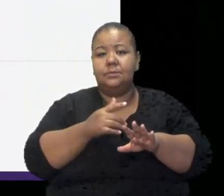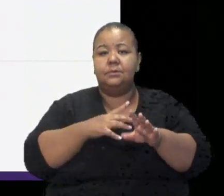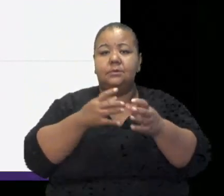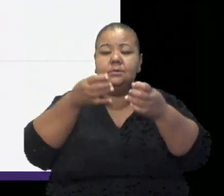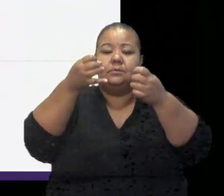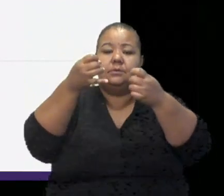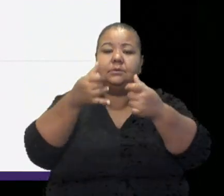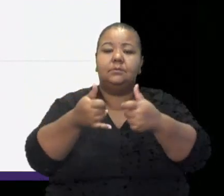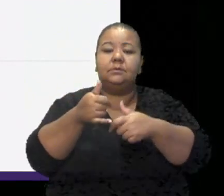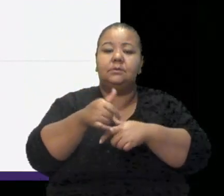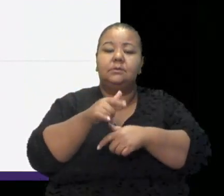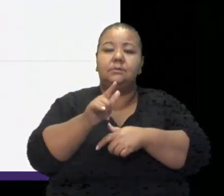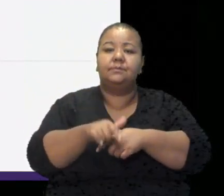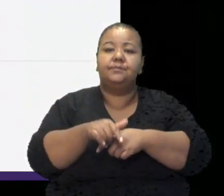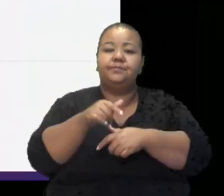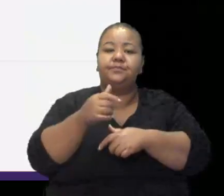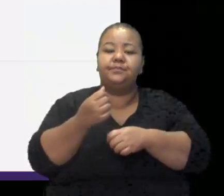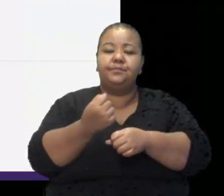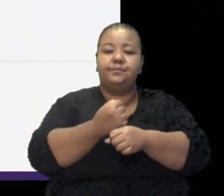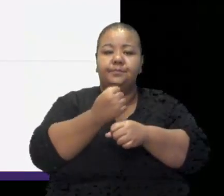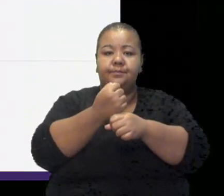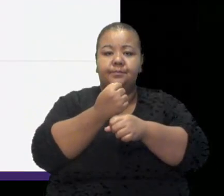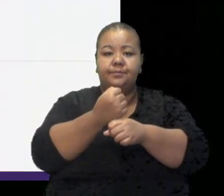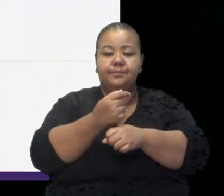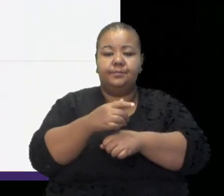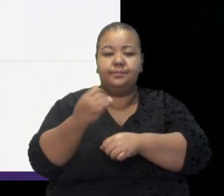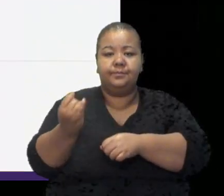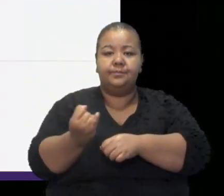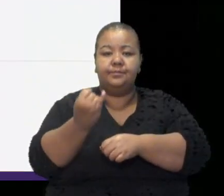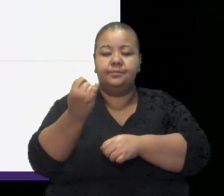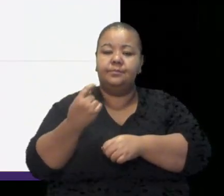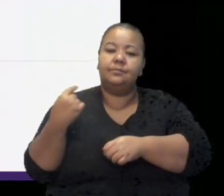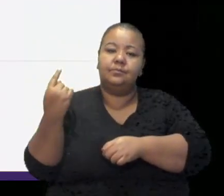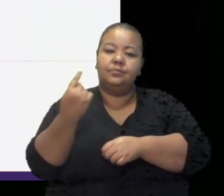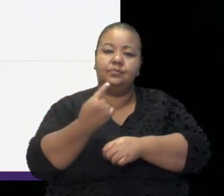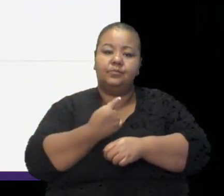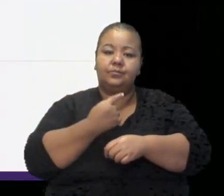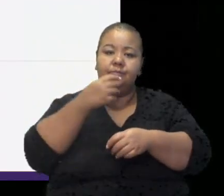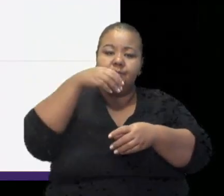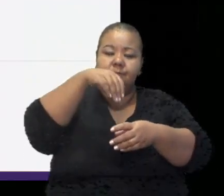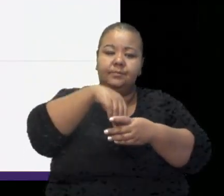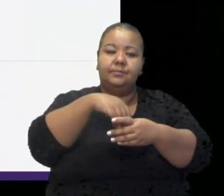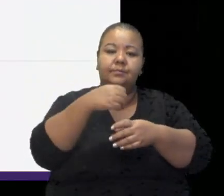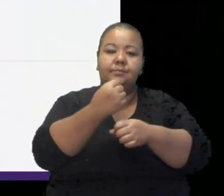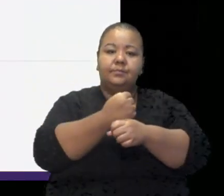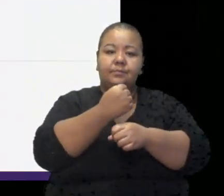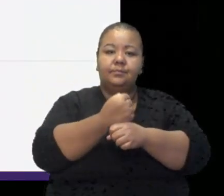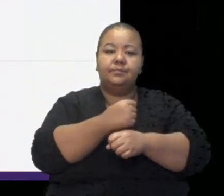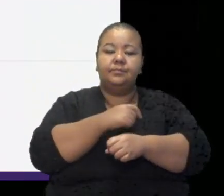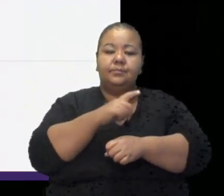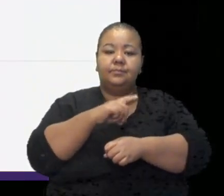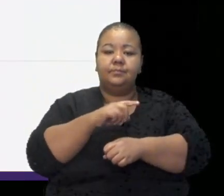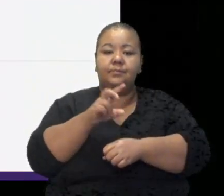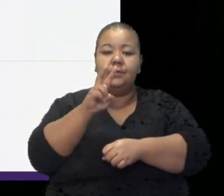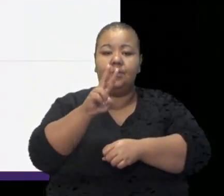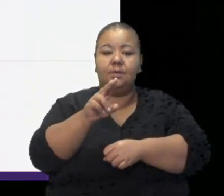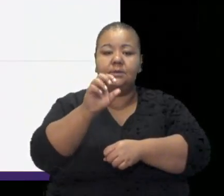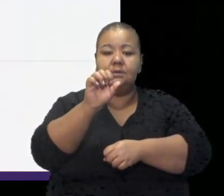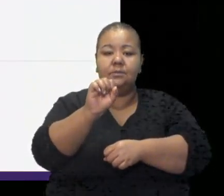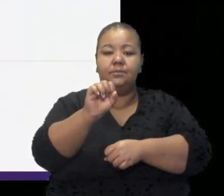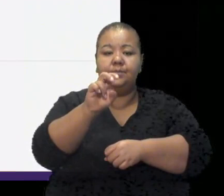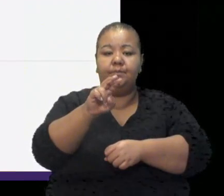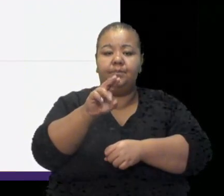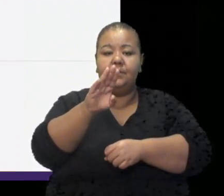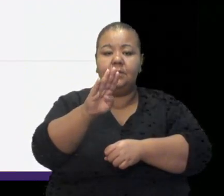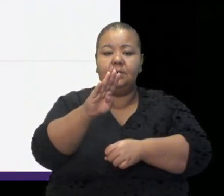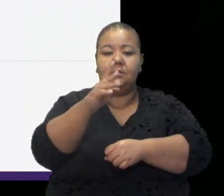mais especificamente o processo de produção, que é o que interessa para a gente. Dentro do processo de produção, eu tenho 2 subprocessos.